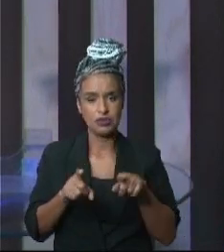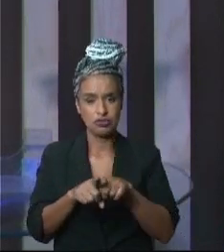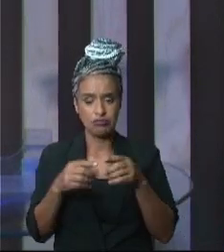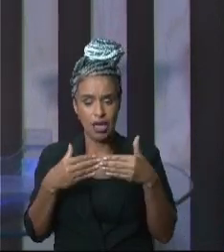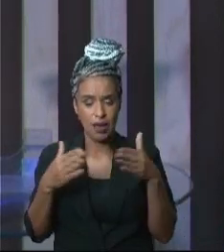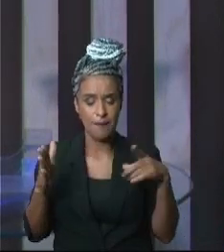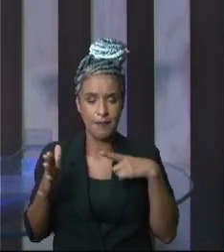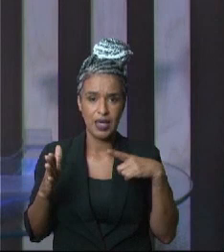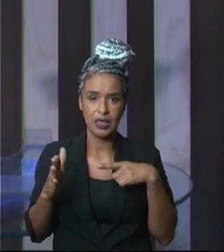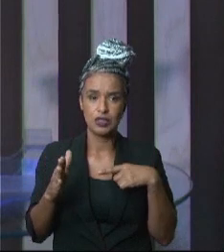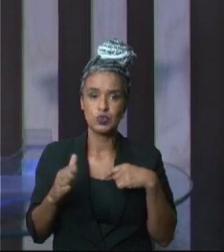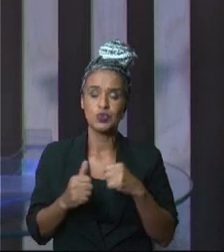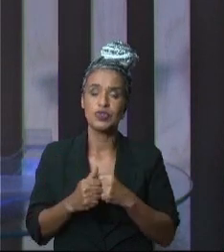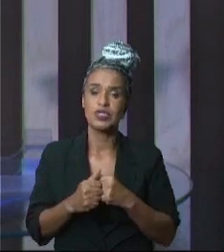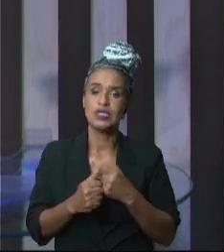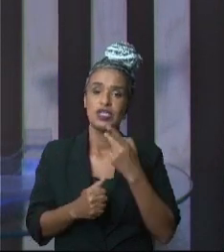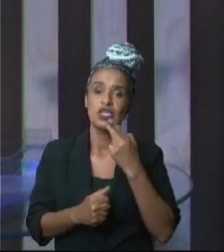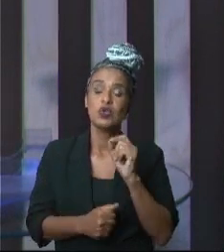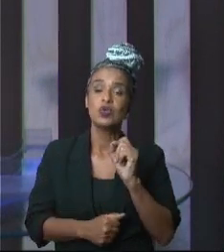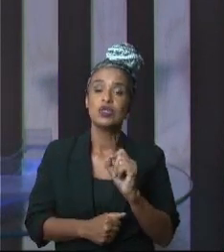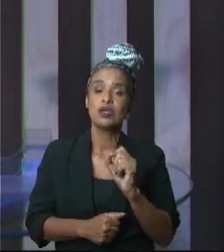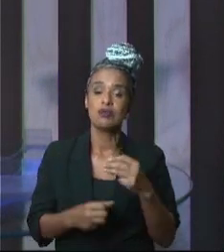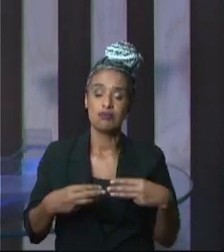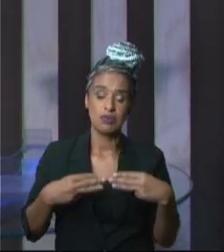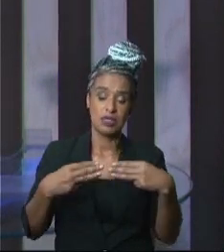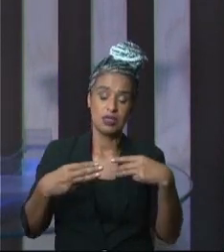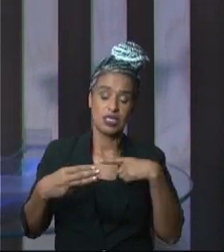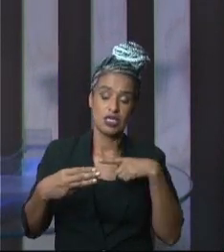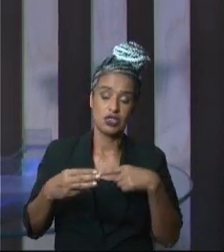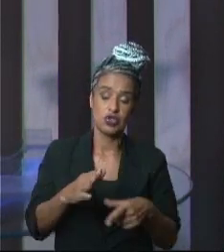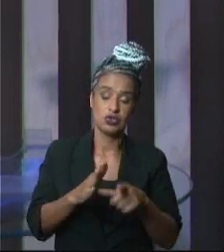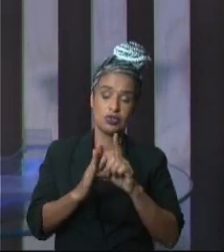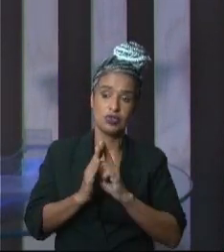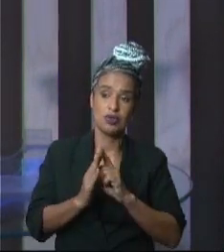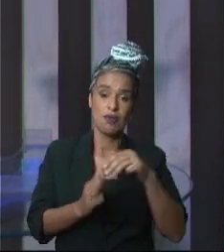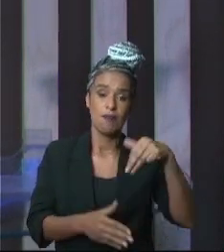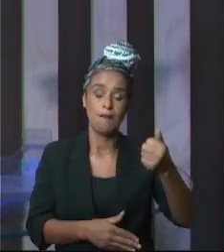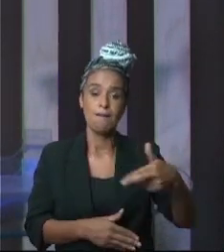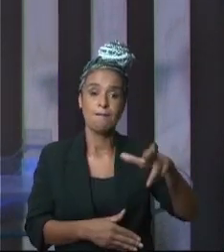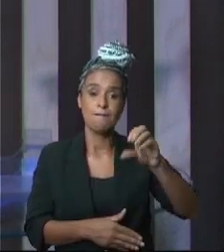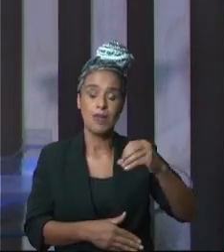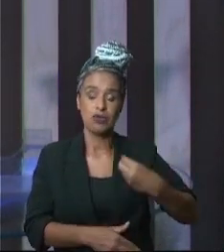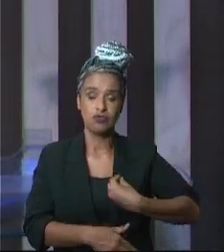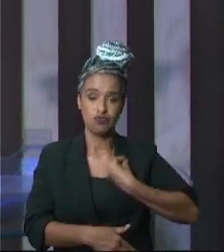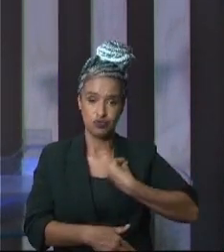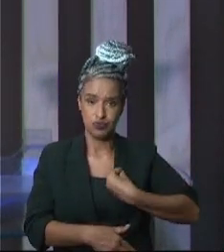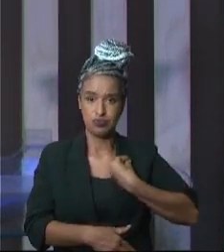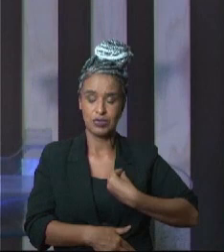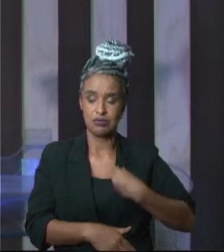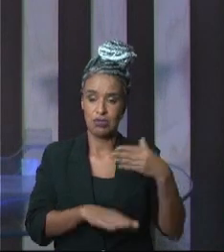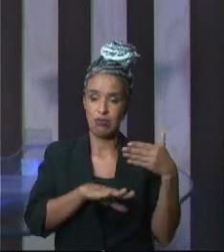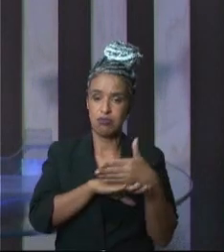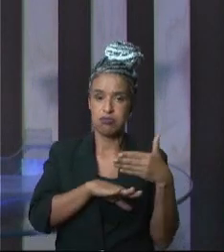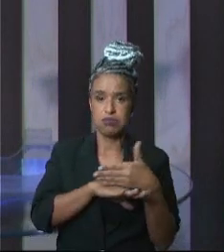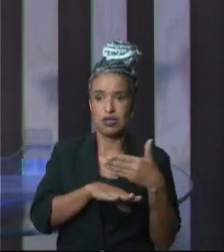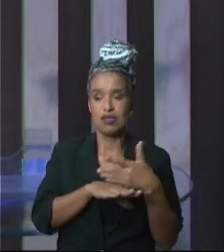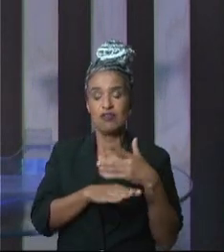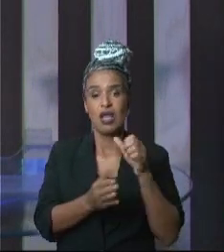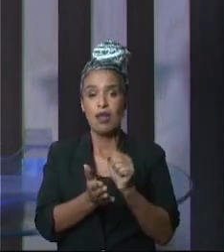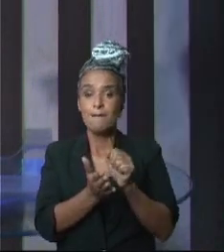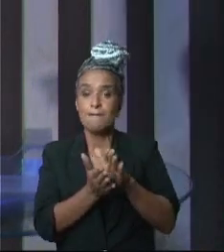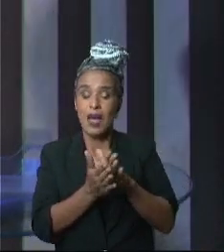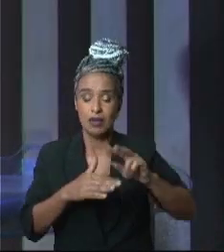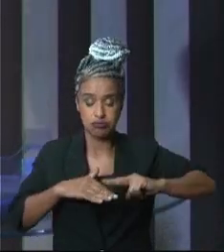Segurança, de que o ministro de Estado das Relações Exteriores, Mauro Vieira, teve a oportunidade de participar para falar justamente dos